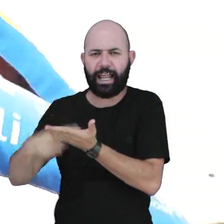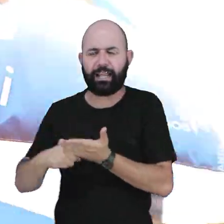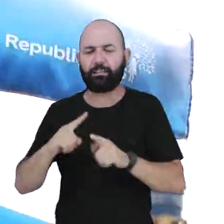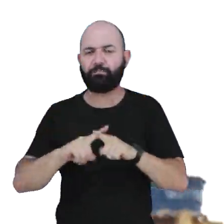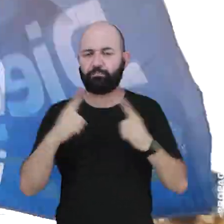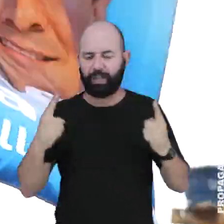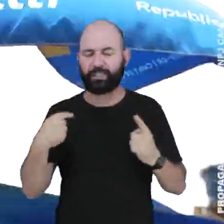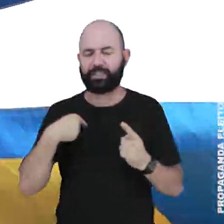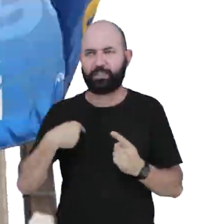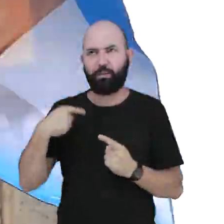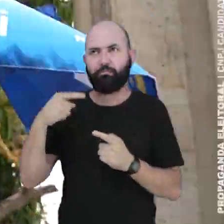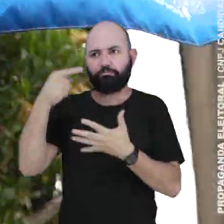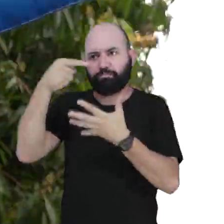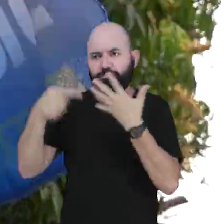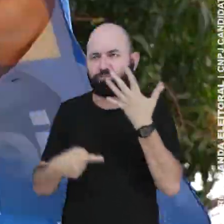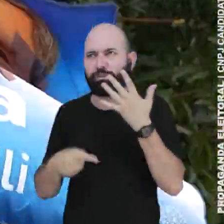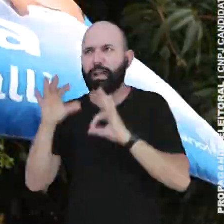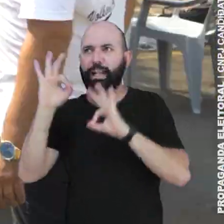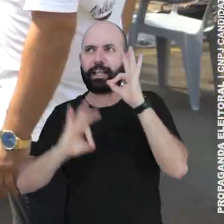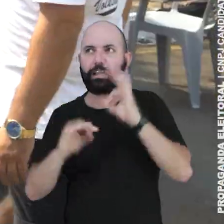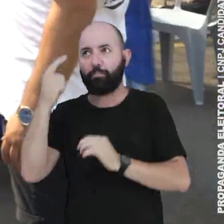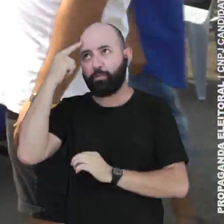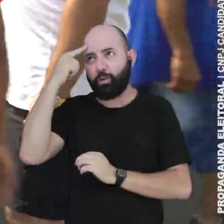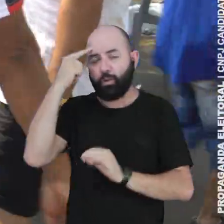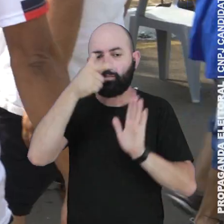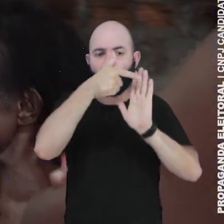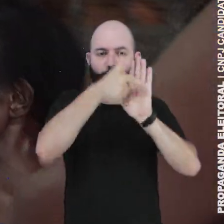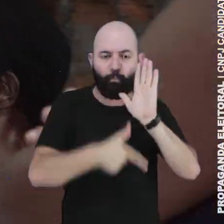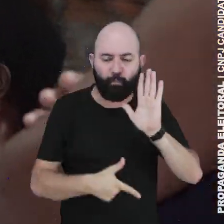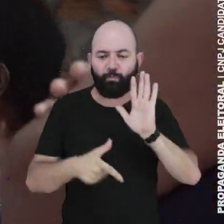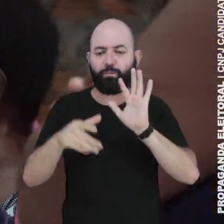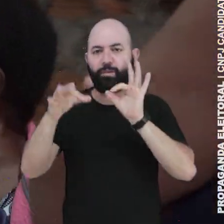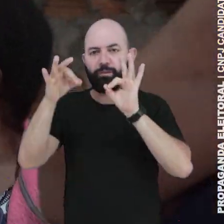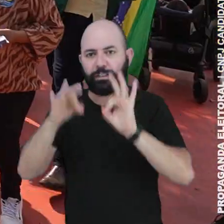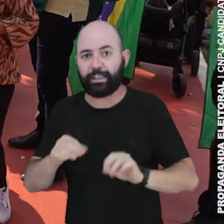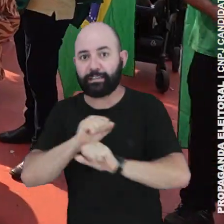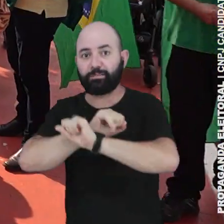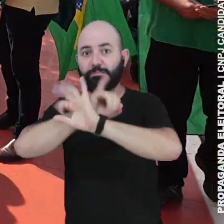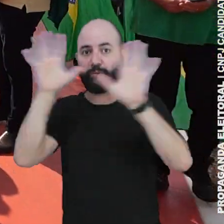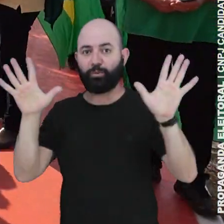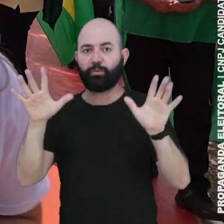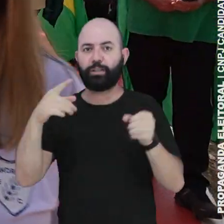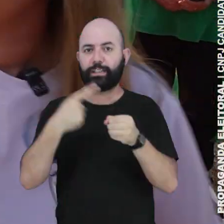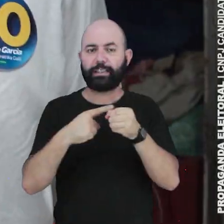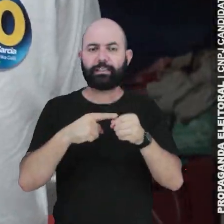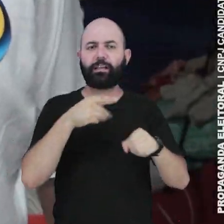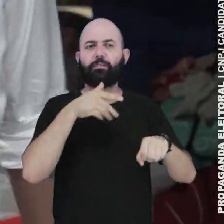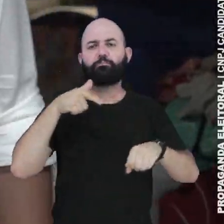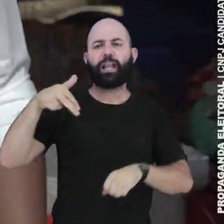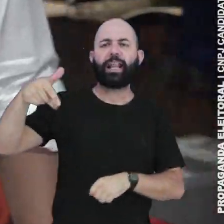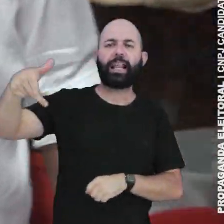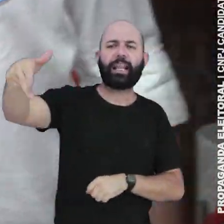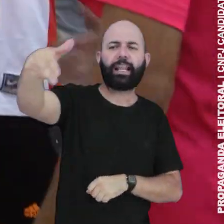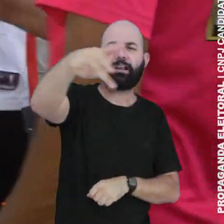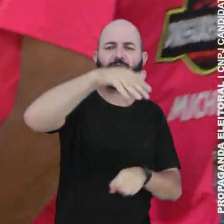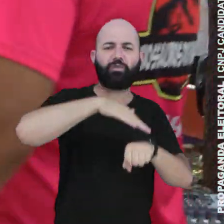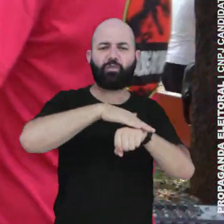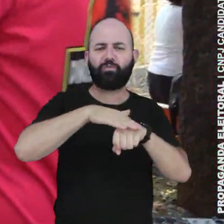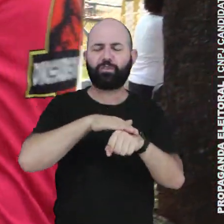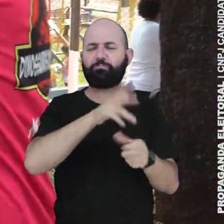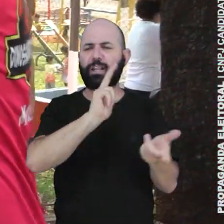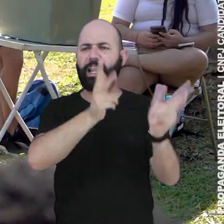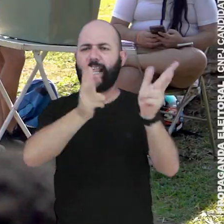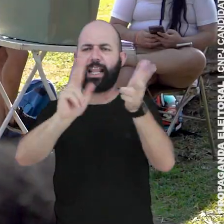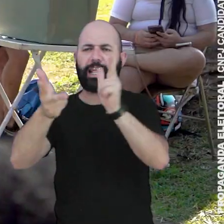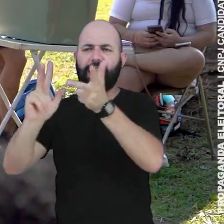compromissos, mas foi do jeito que eu queria. Limpa, honesta e transparente. Andei a cidade inteira, conversei com